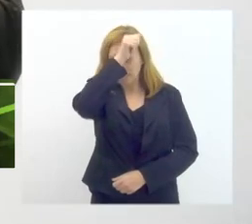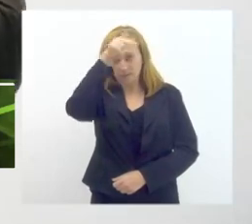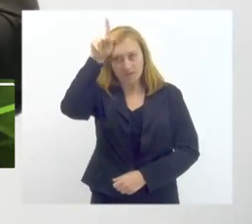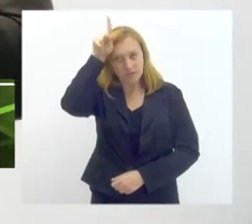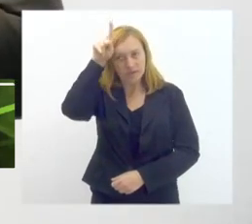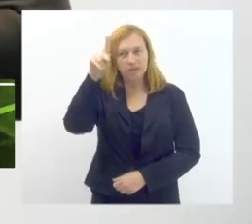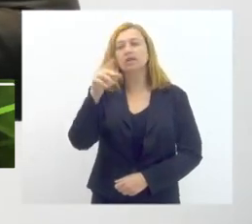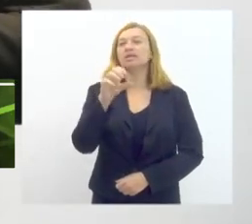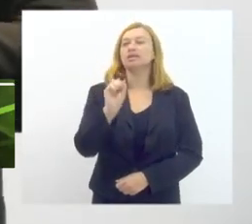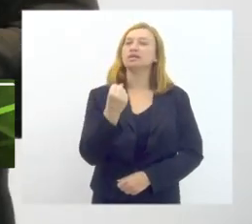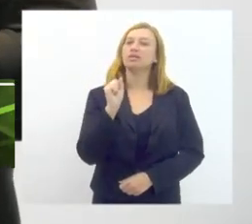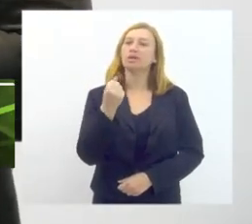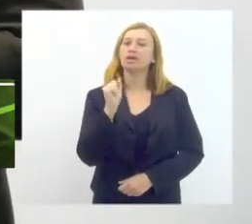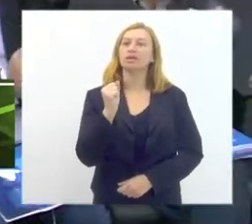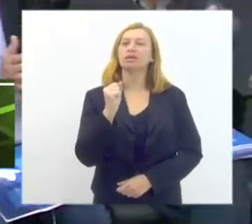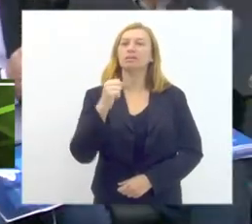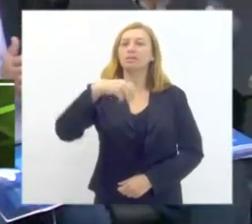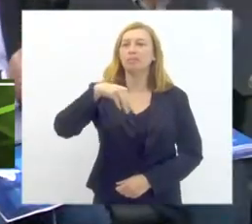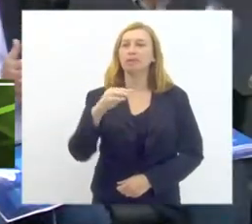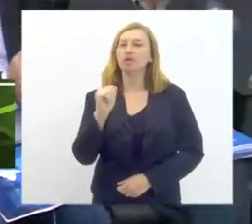Manuela.